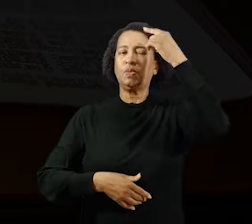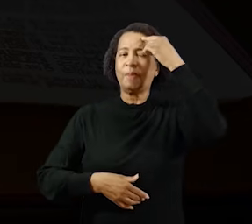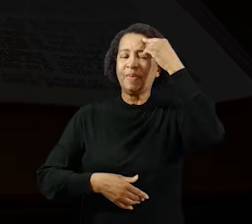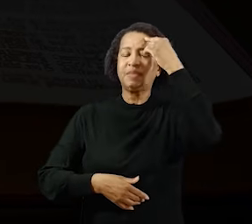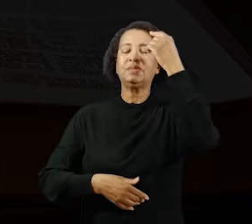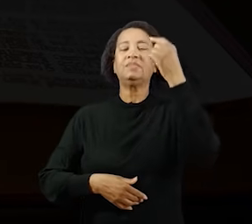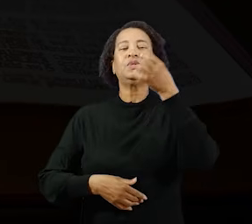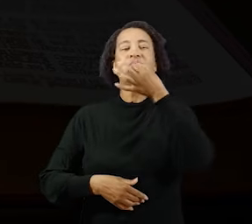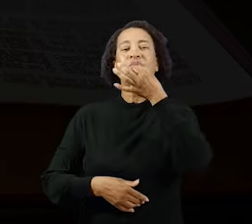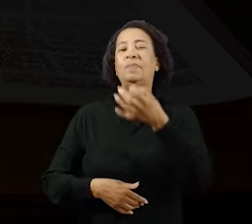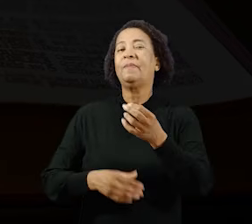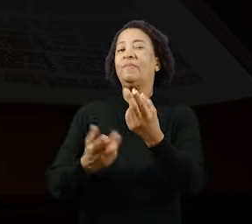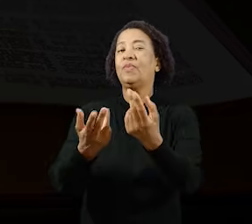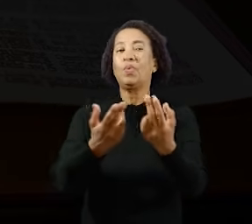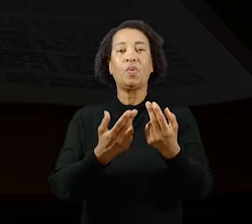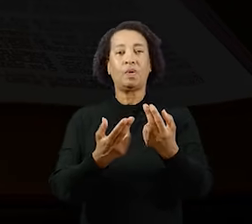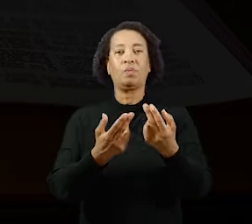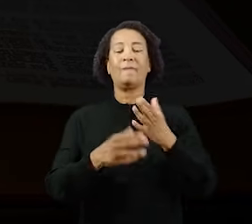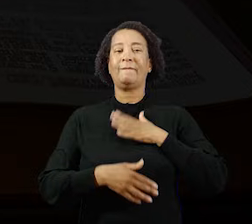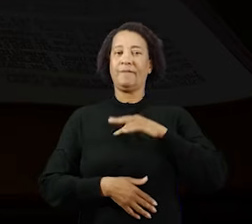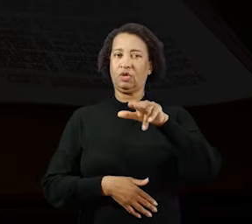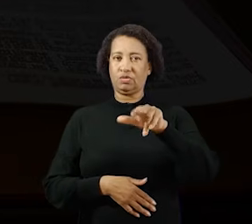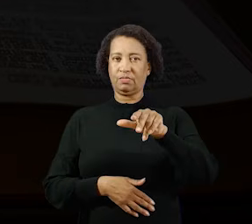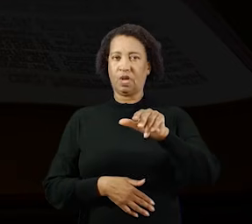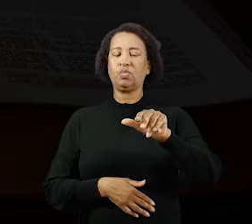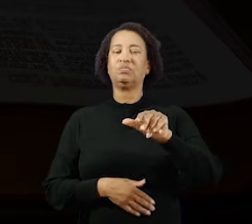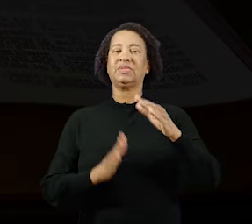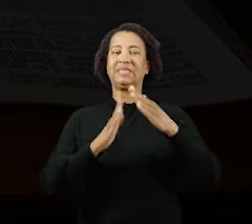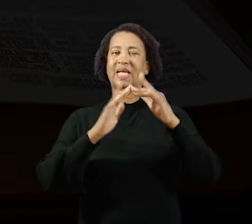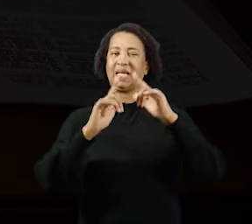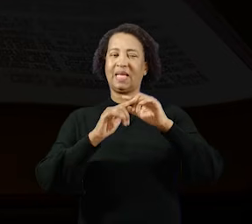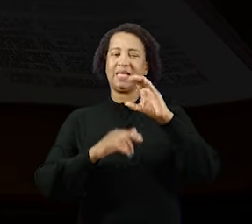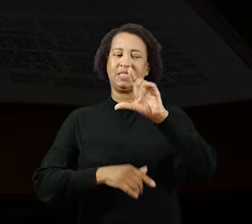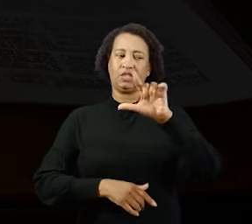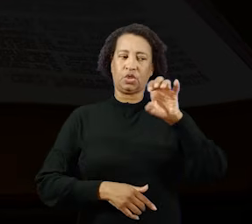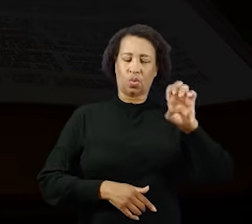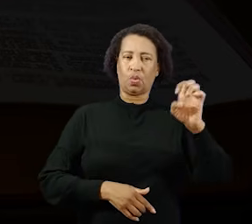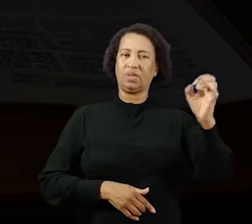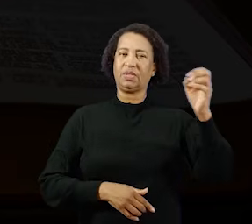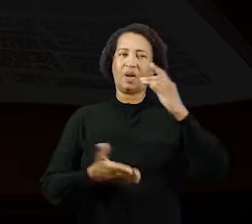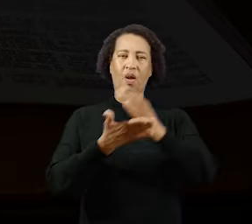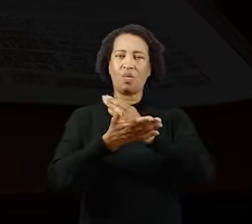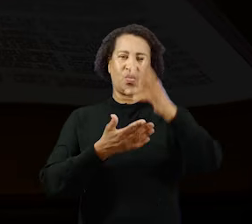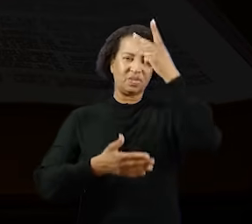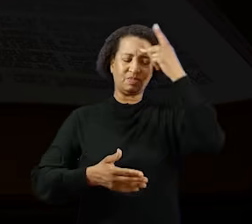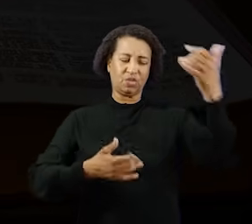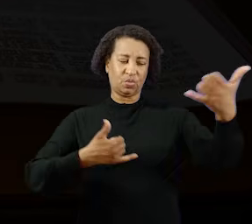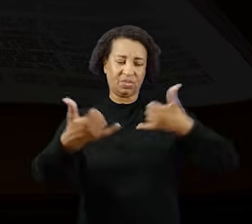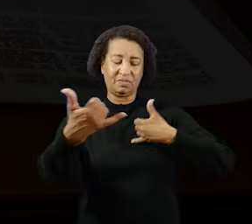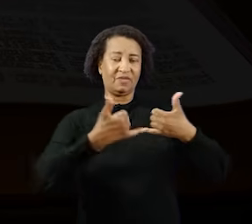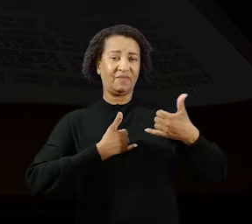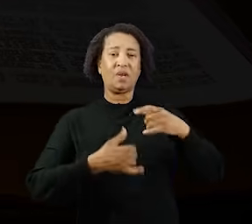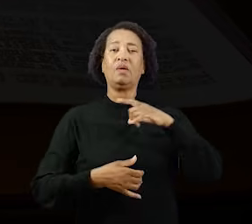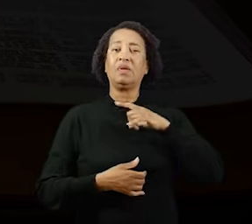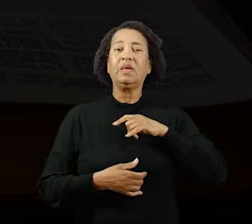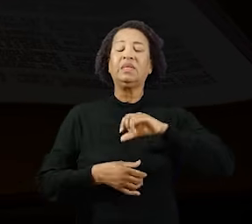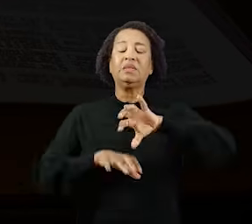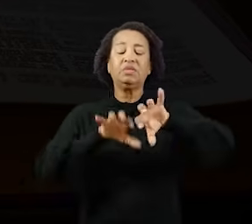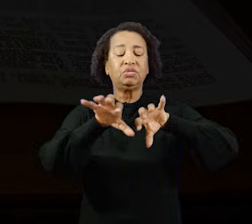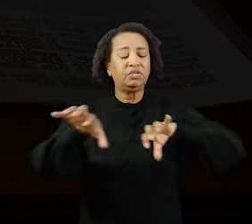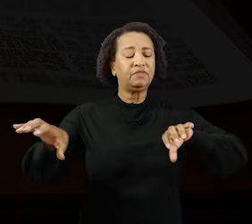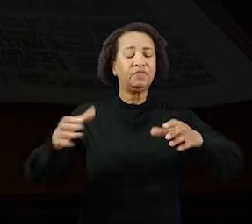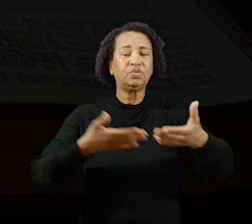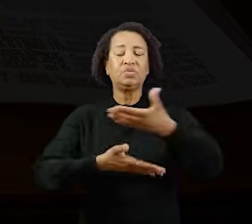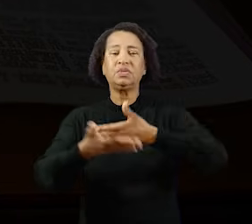só pensamento e num só parecer. Meus irmãos, fui informado por alguns da casa de Cloe de que há divisões